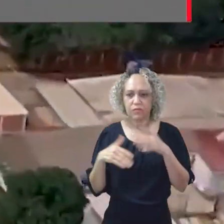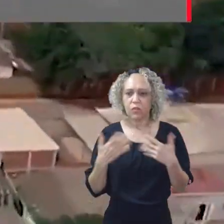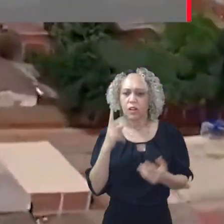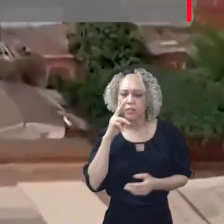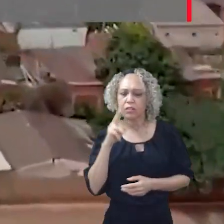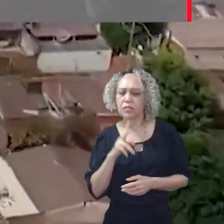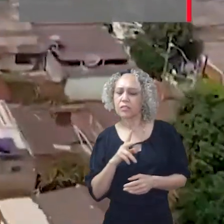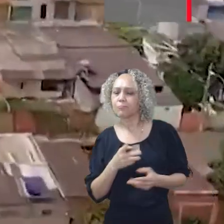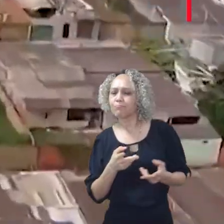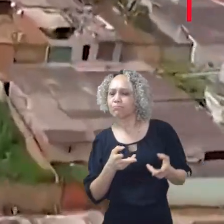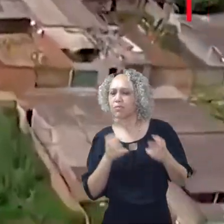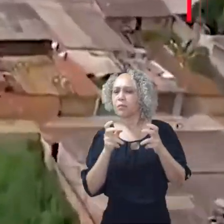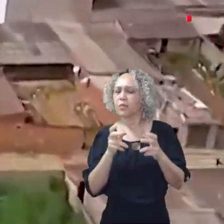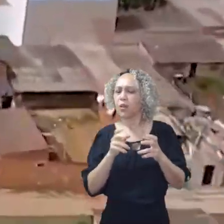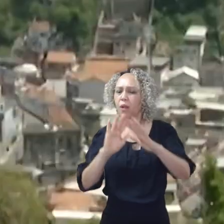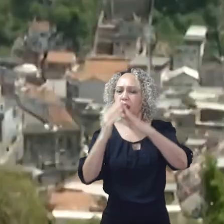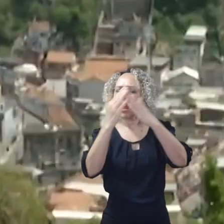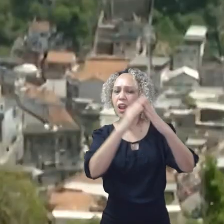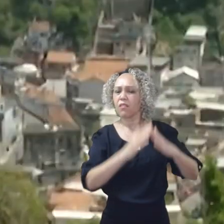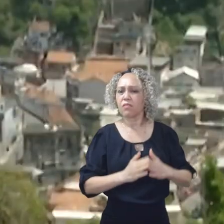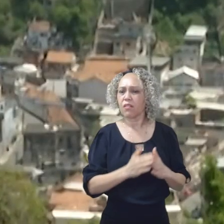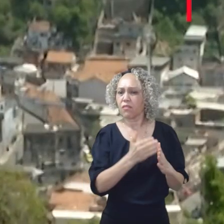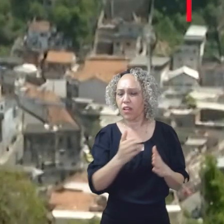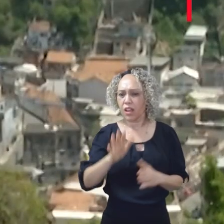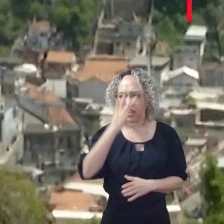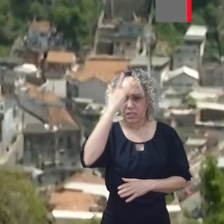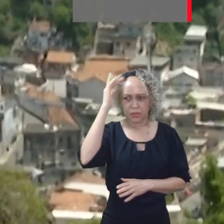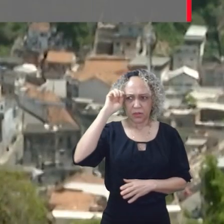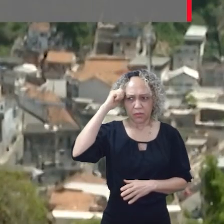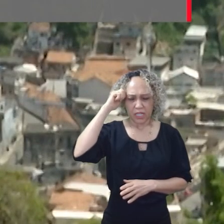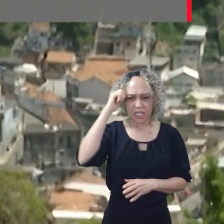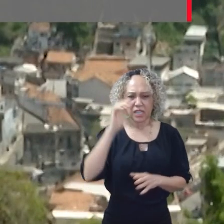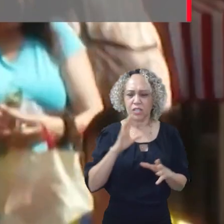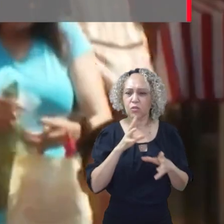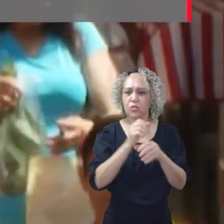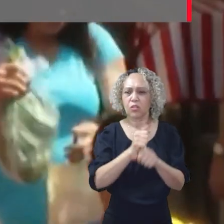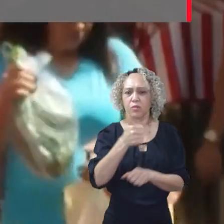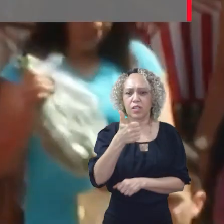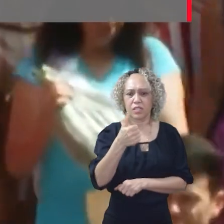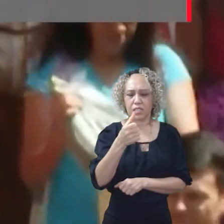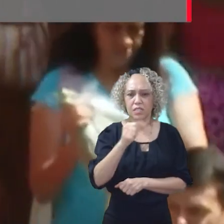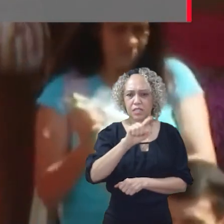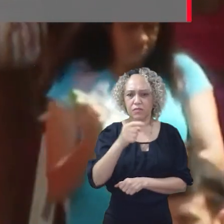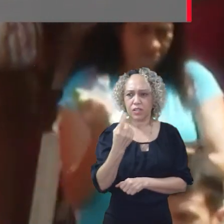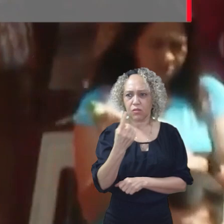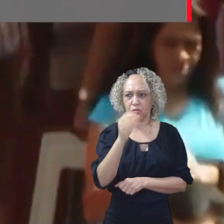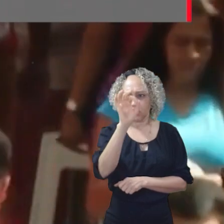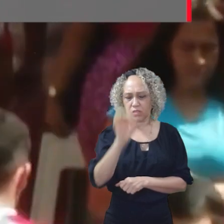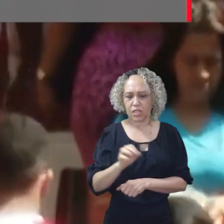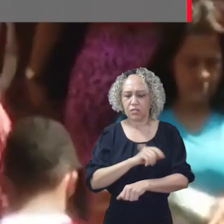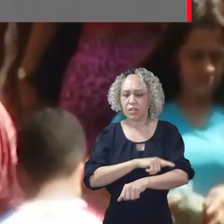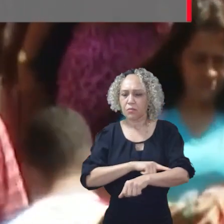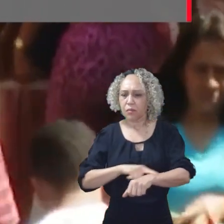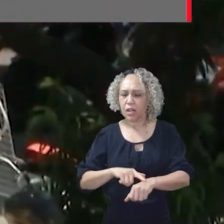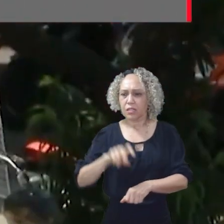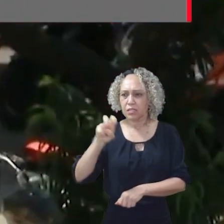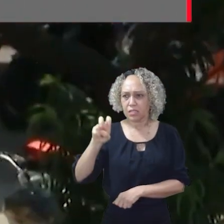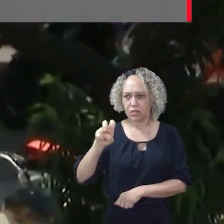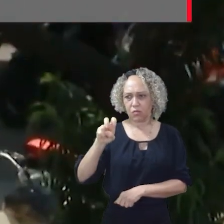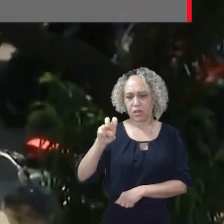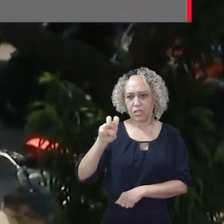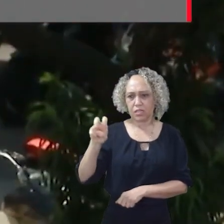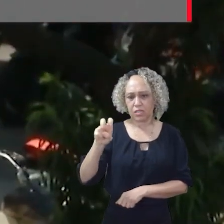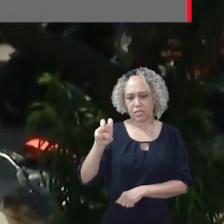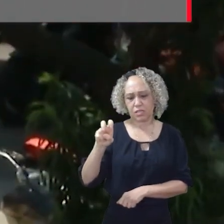55,5%. Quando se olha apenas para as favelas, os pretos são 16,1% e os pardos